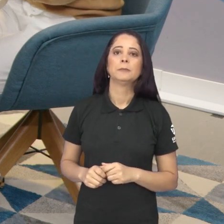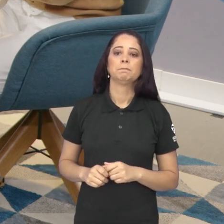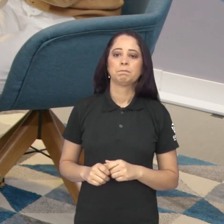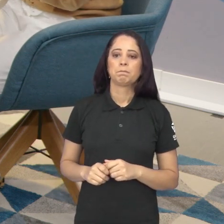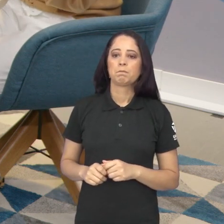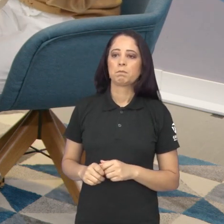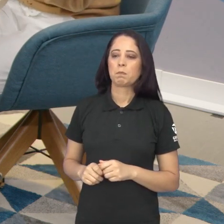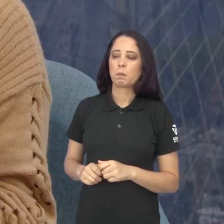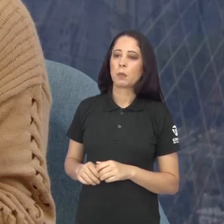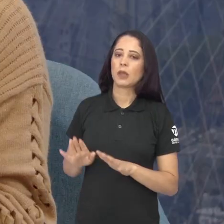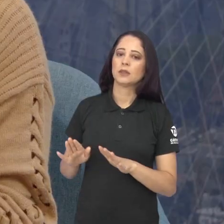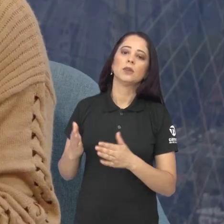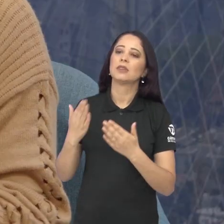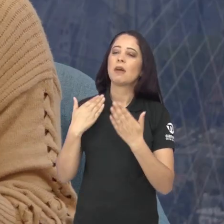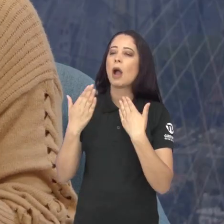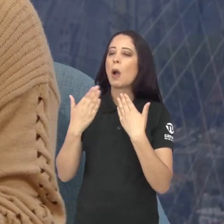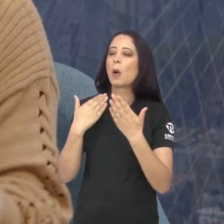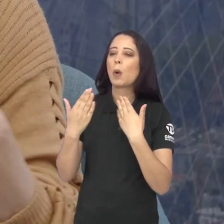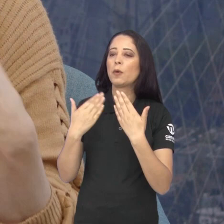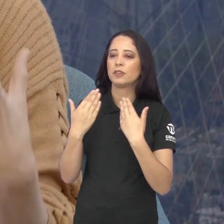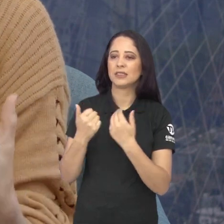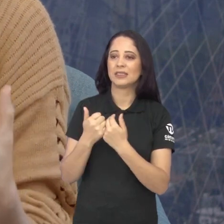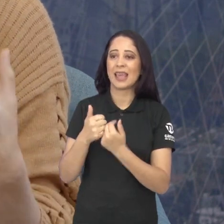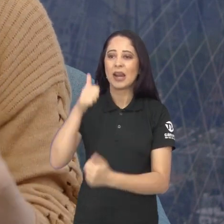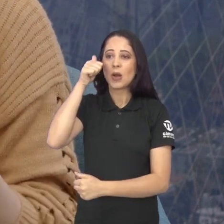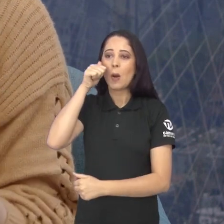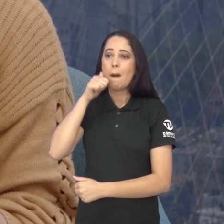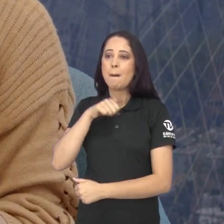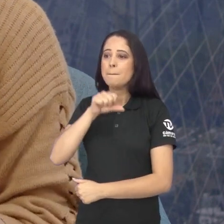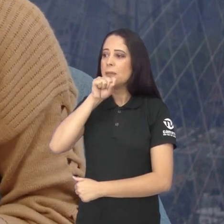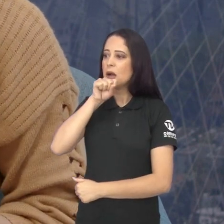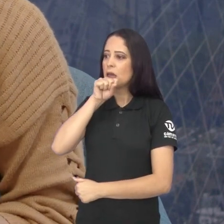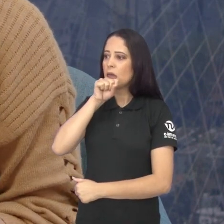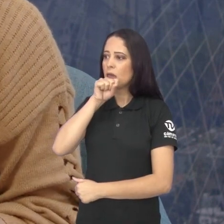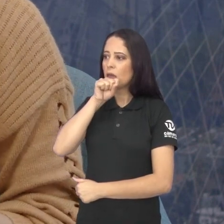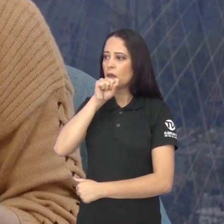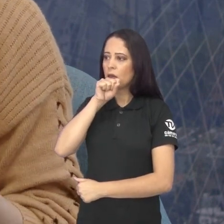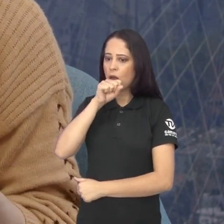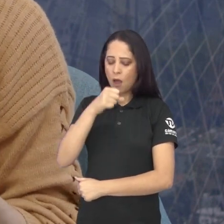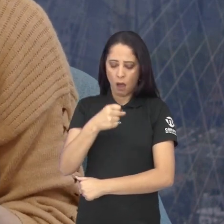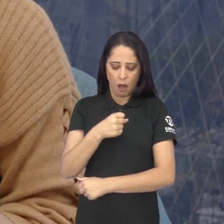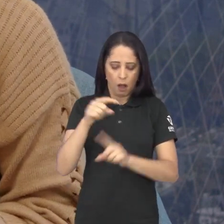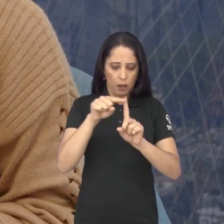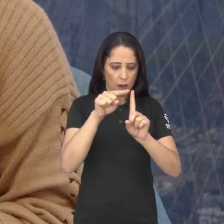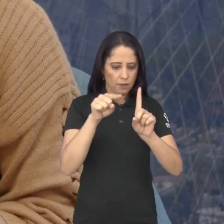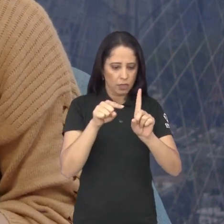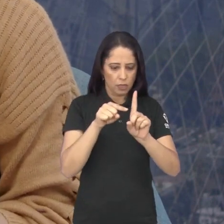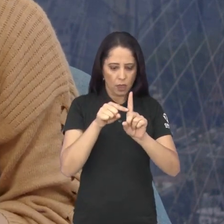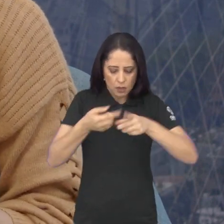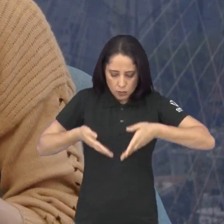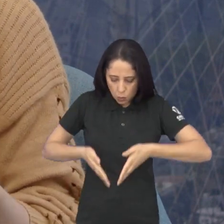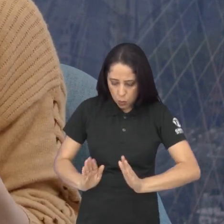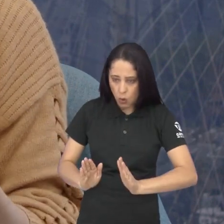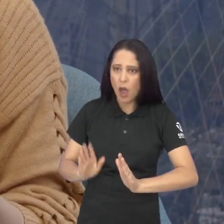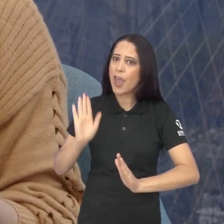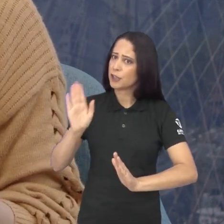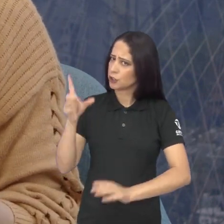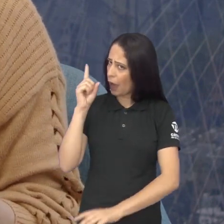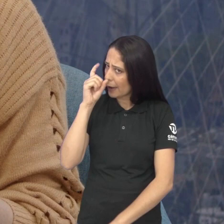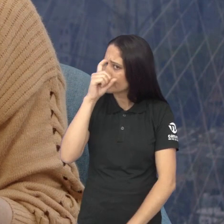até estava conversando aqui nos bastidores. Eu acho que se tornar mãe já merece uma rede de apoio. Já é um grande desafio. Né?